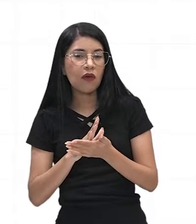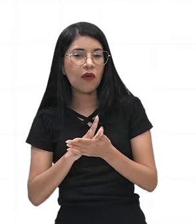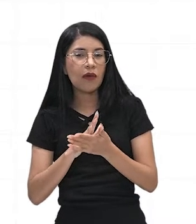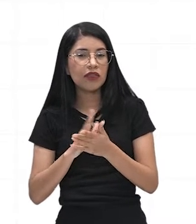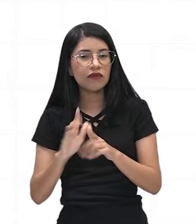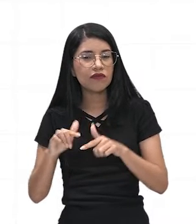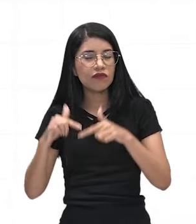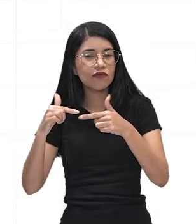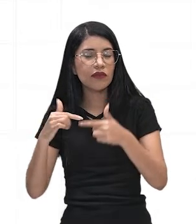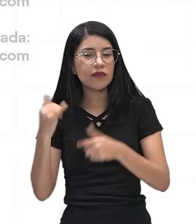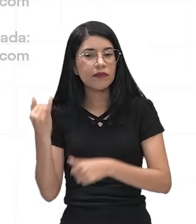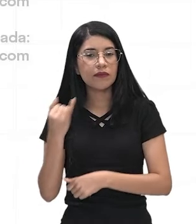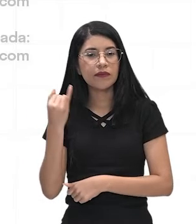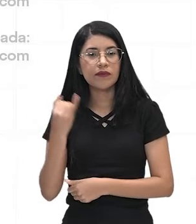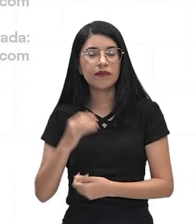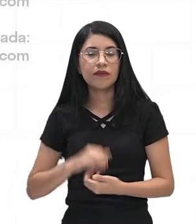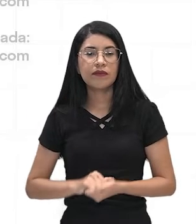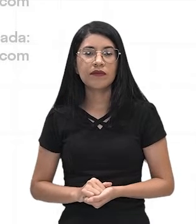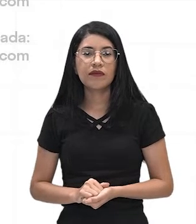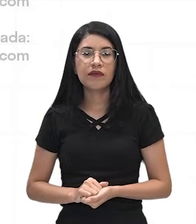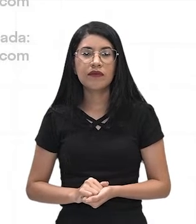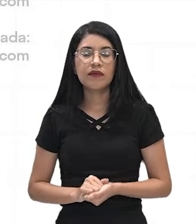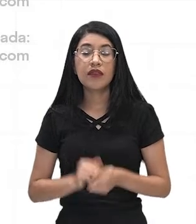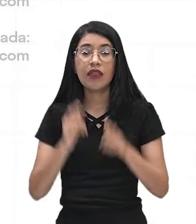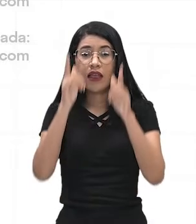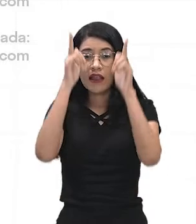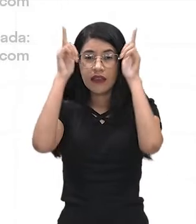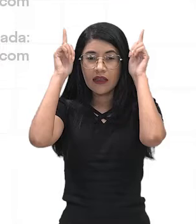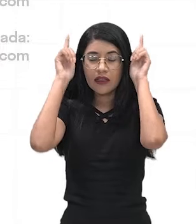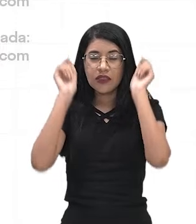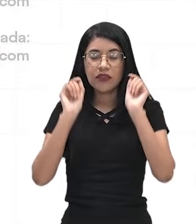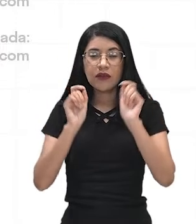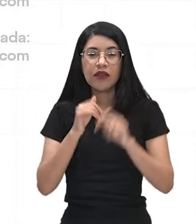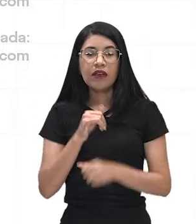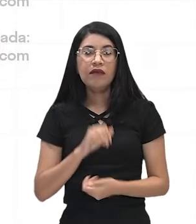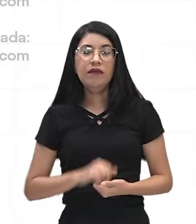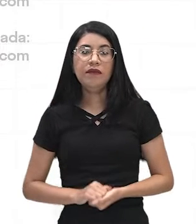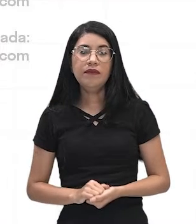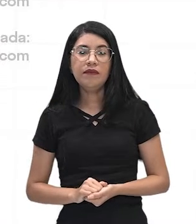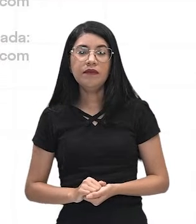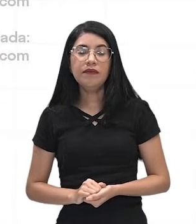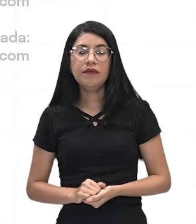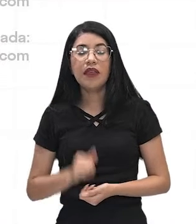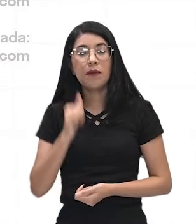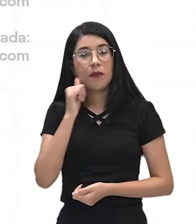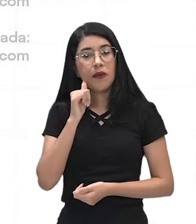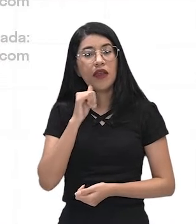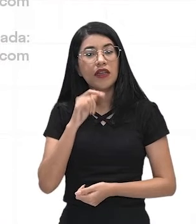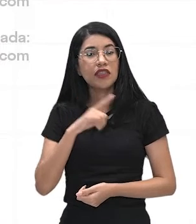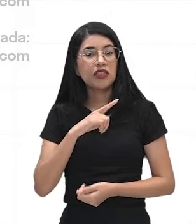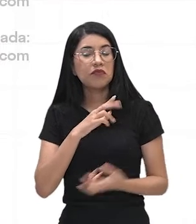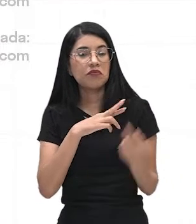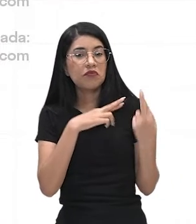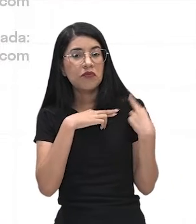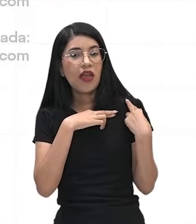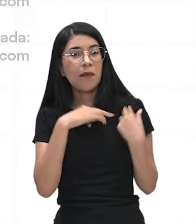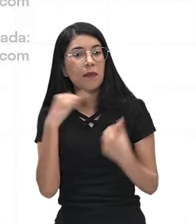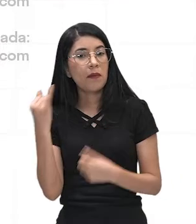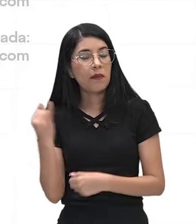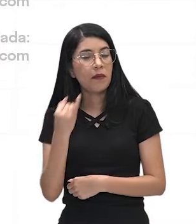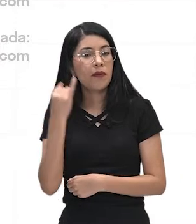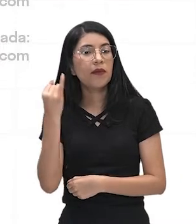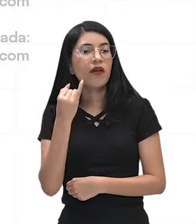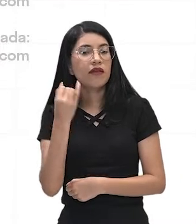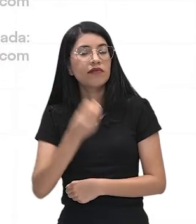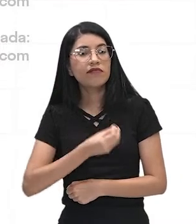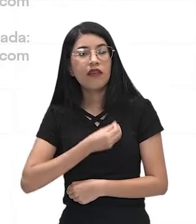importantes. E na Grécia Antiga, olha só, na Grécia Antiga, as mulheres desempenhavam papéis essenciais